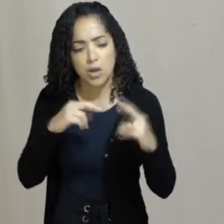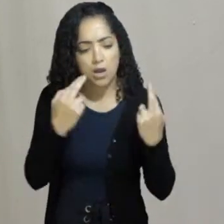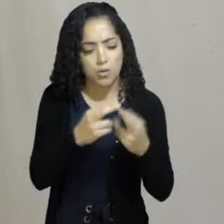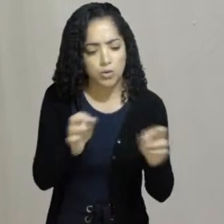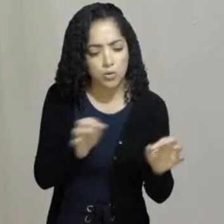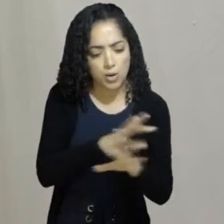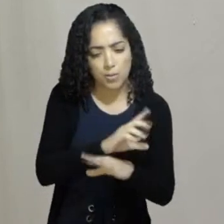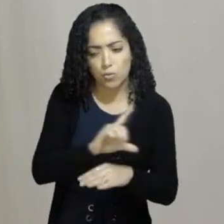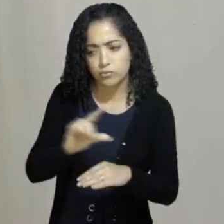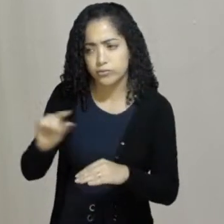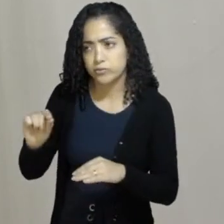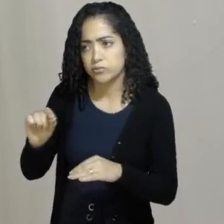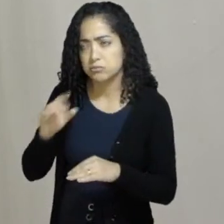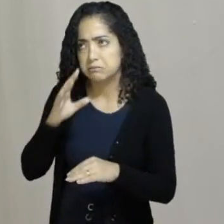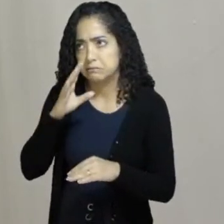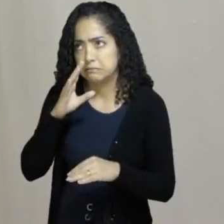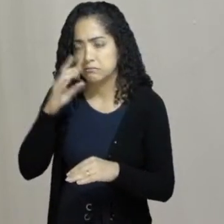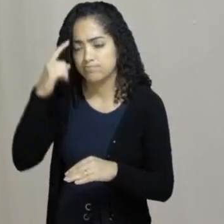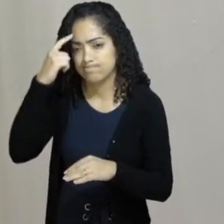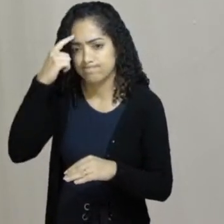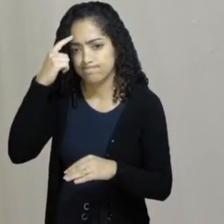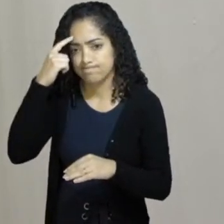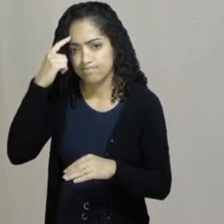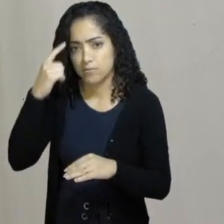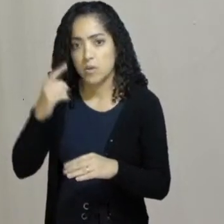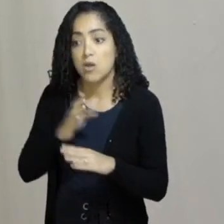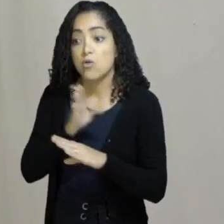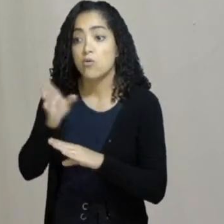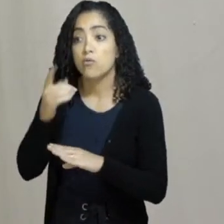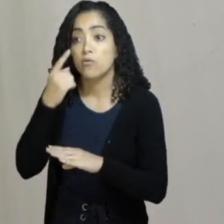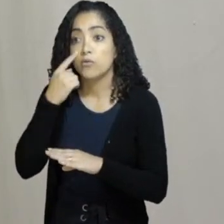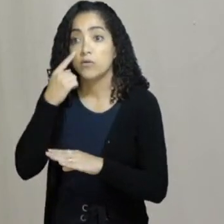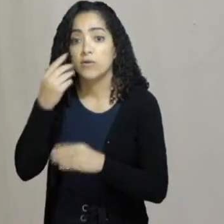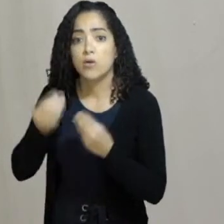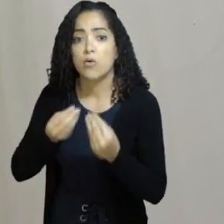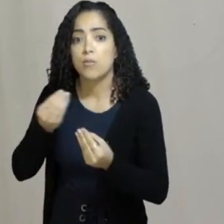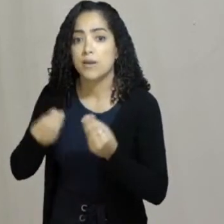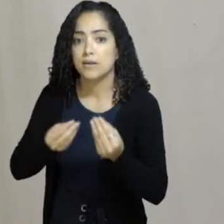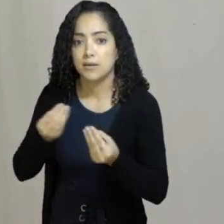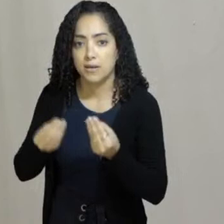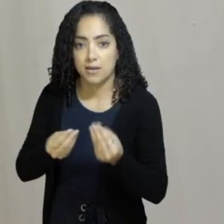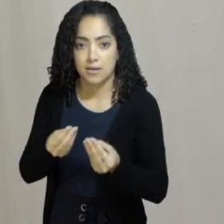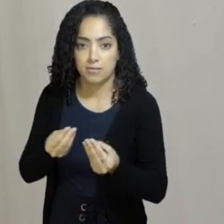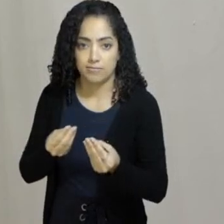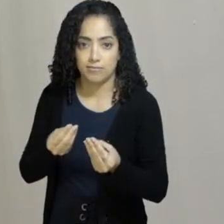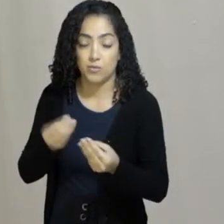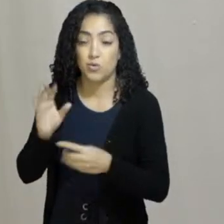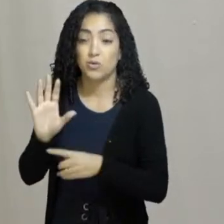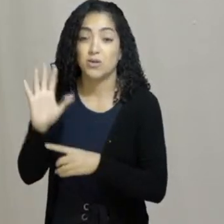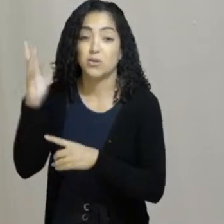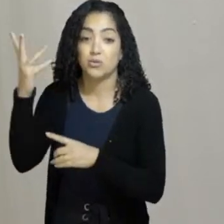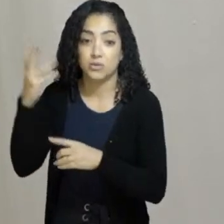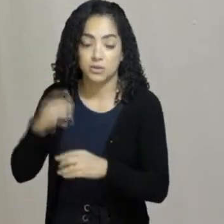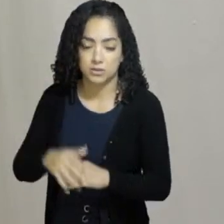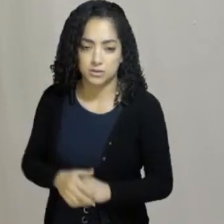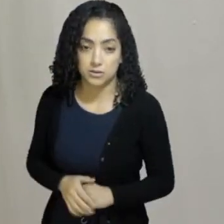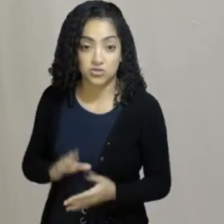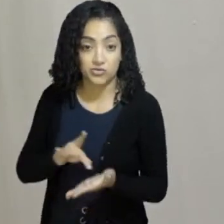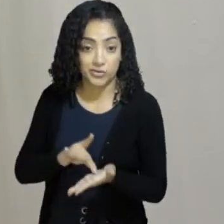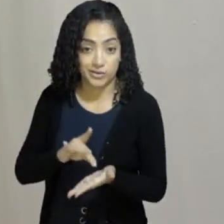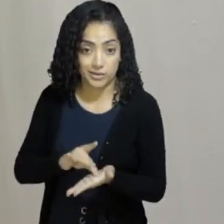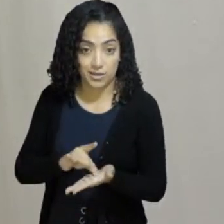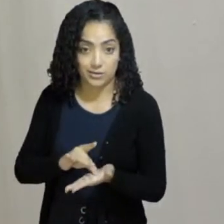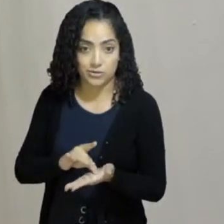abismado Pois foi conhecer a realidade daquilo que acontece aqui